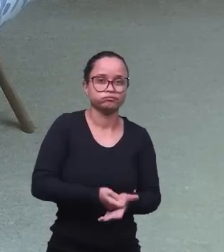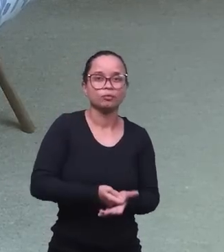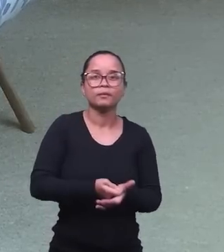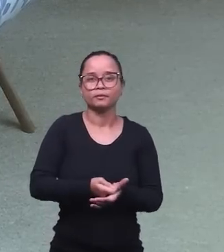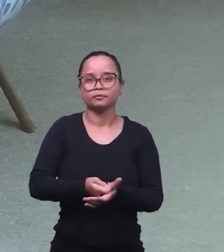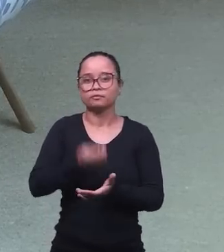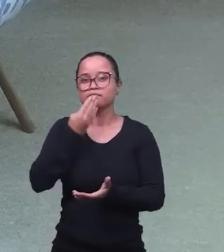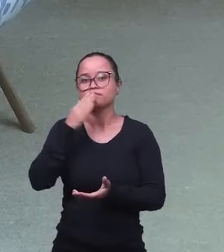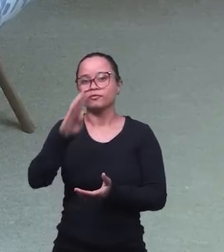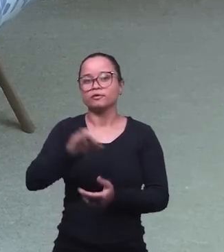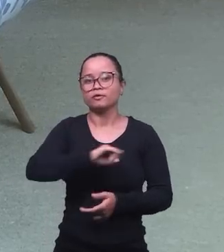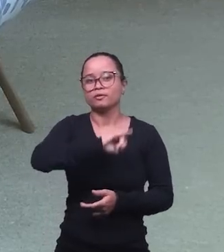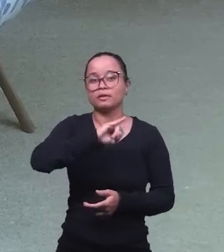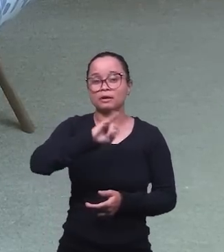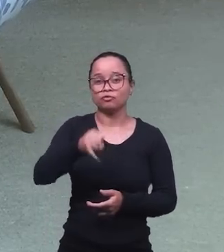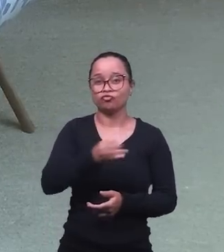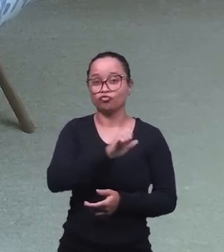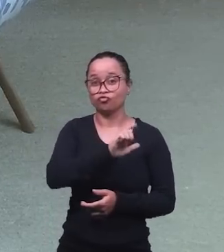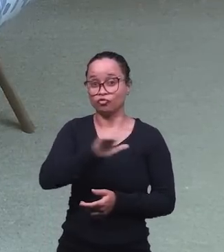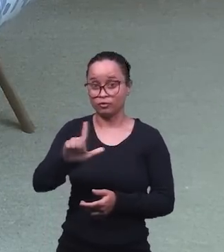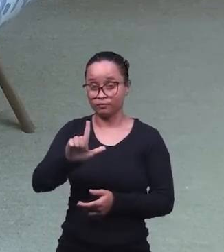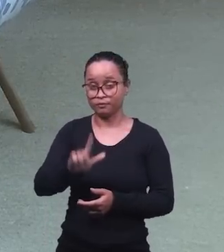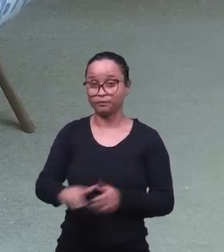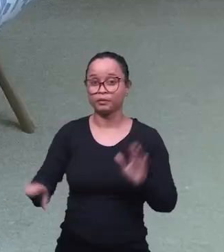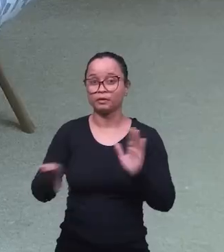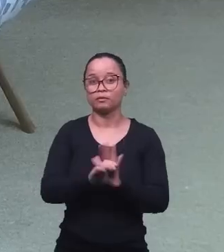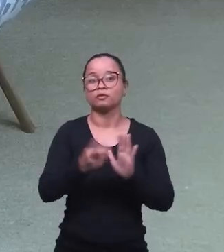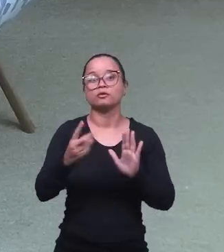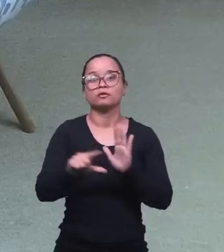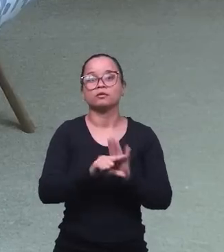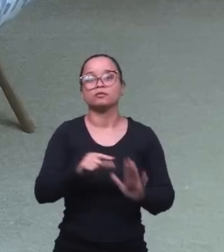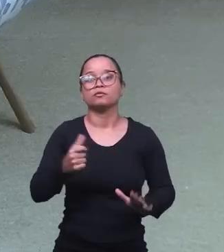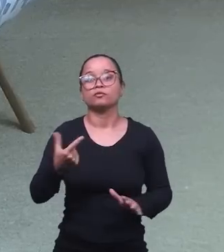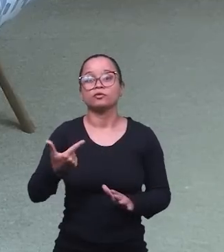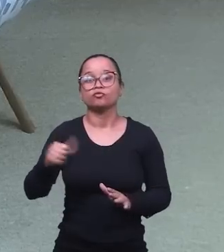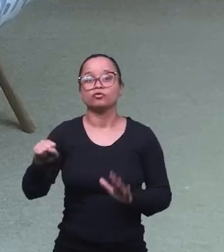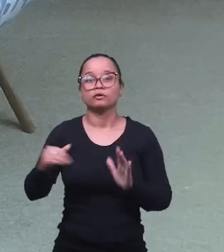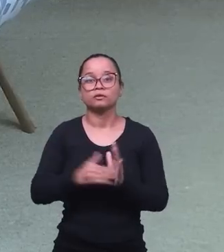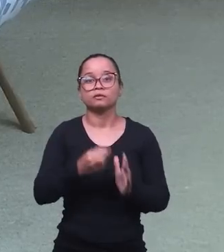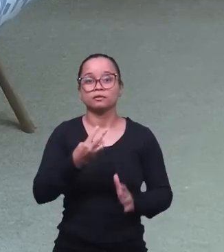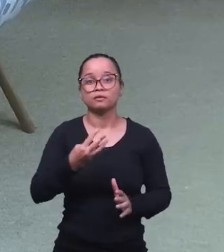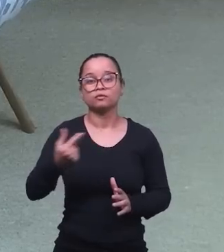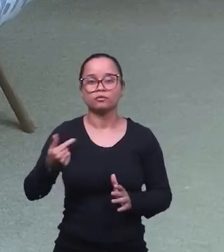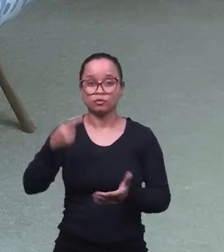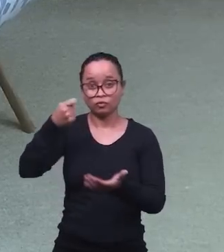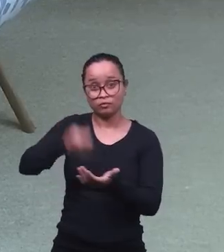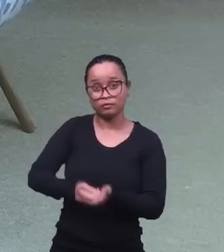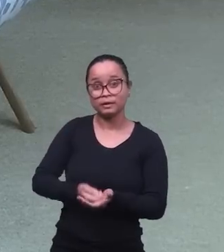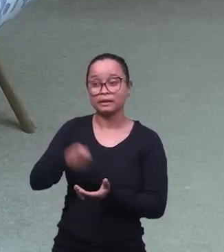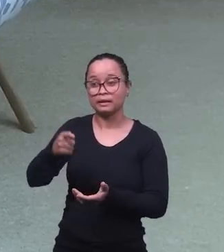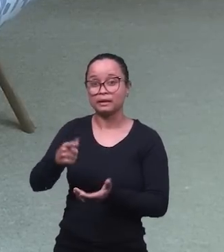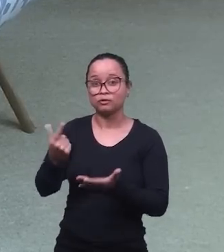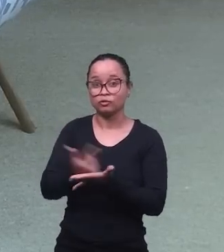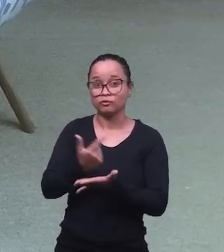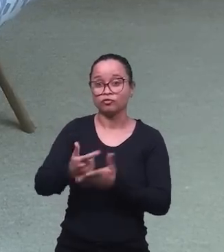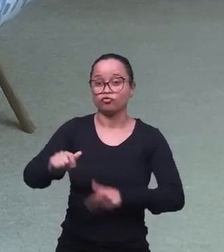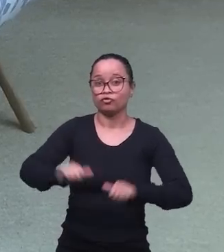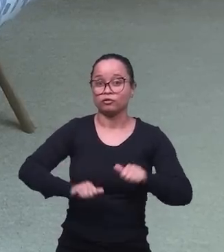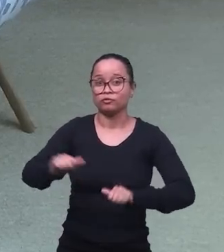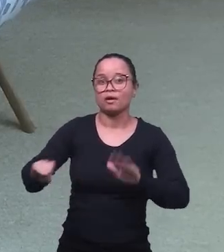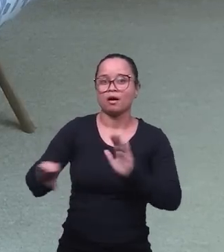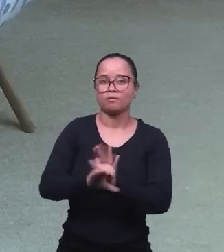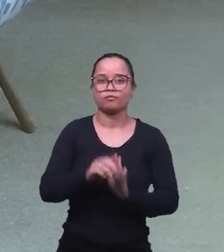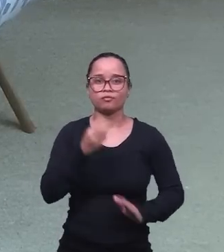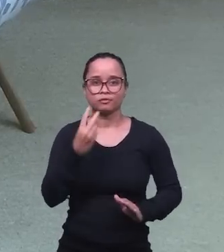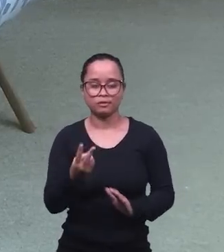da profecia de Joel, lá em Joel capítulo 2, dos versos 28 ao 32, que se cumpre no livro de Atos, capítulo 2. Então,